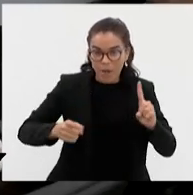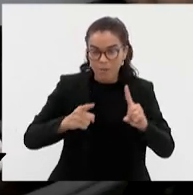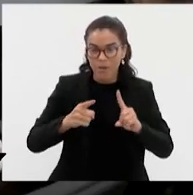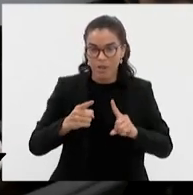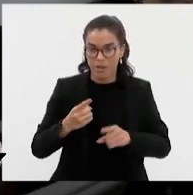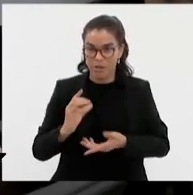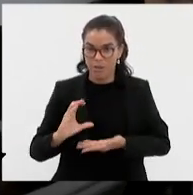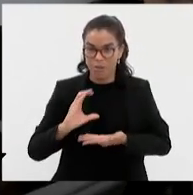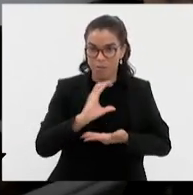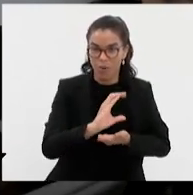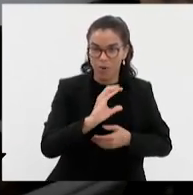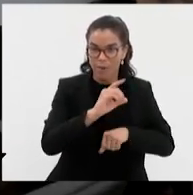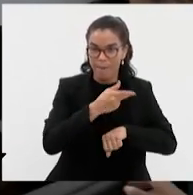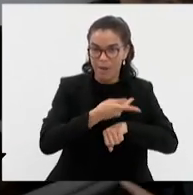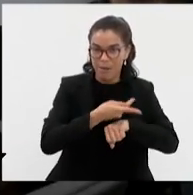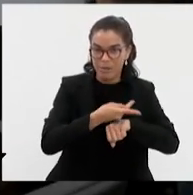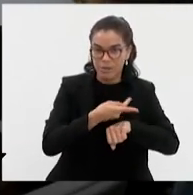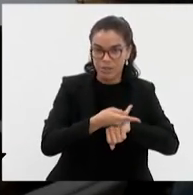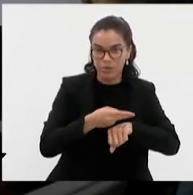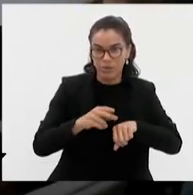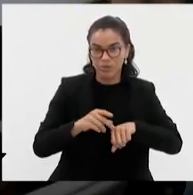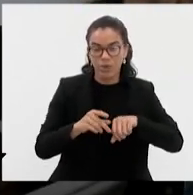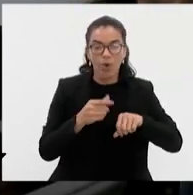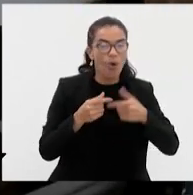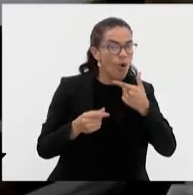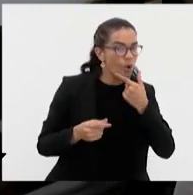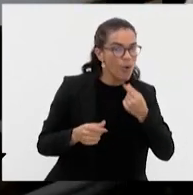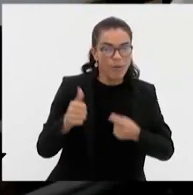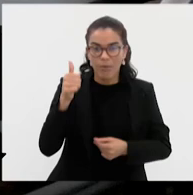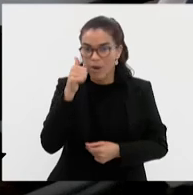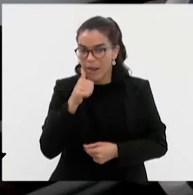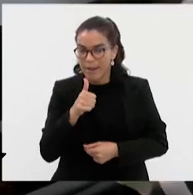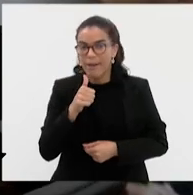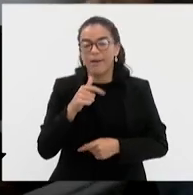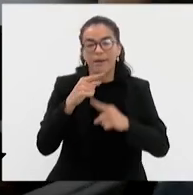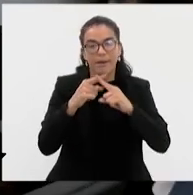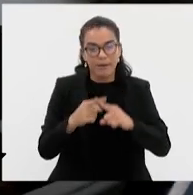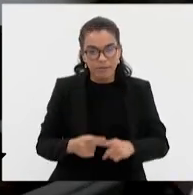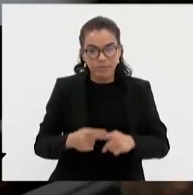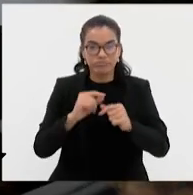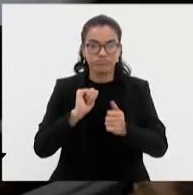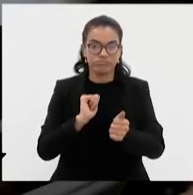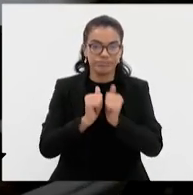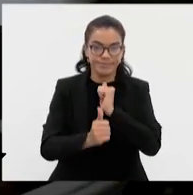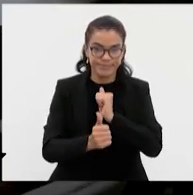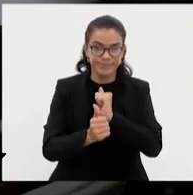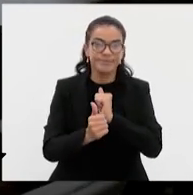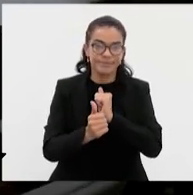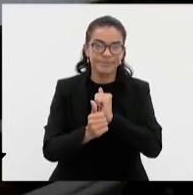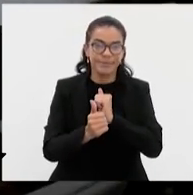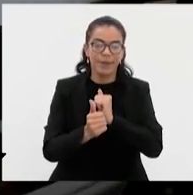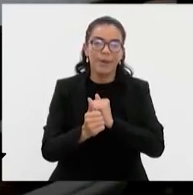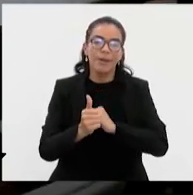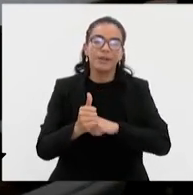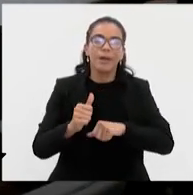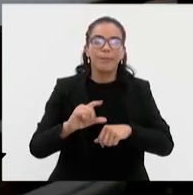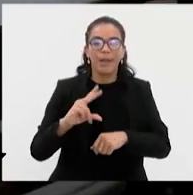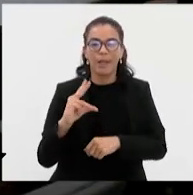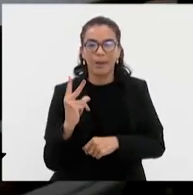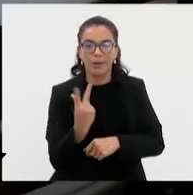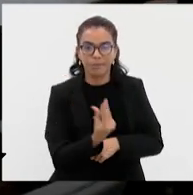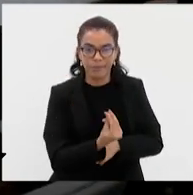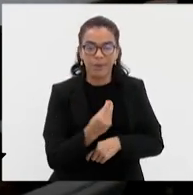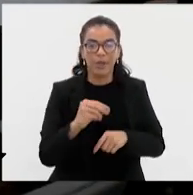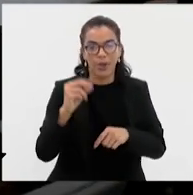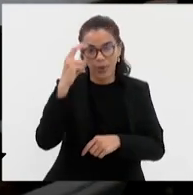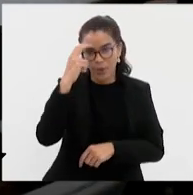concessão de premiação diferenciada para homens e mulheres em competições esportivas, paraesportivas e culturais